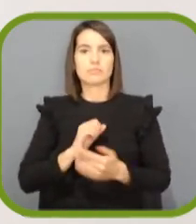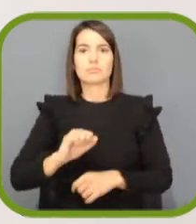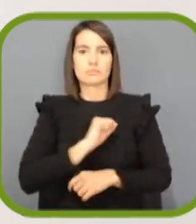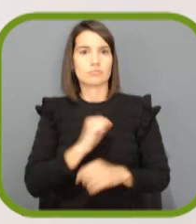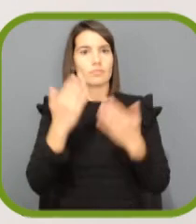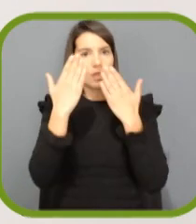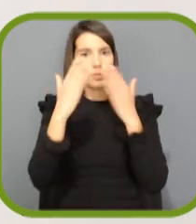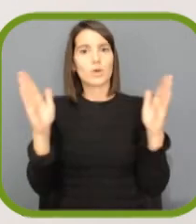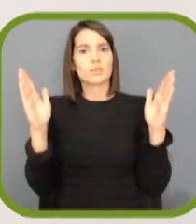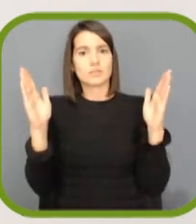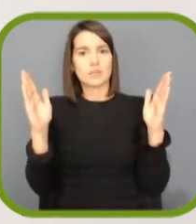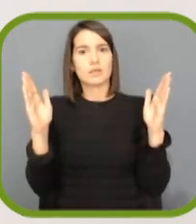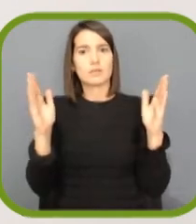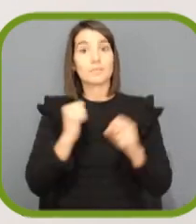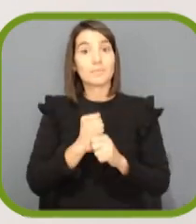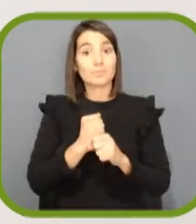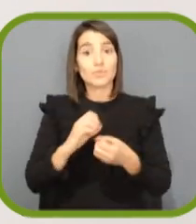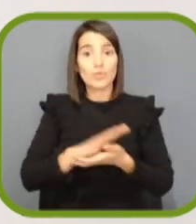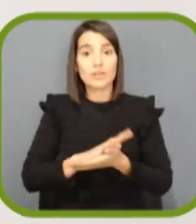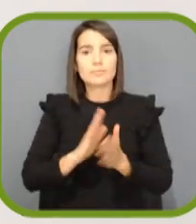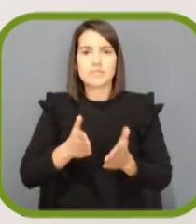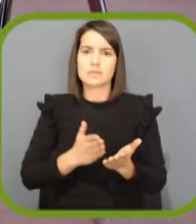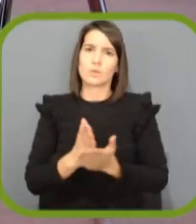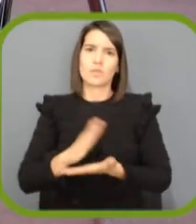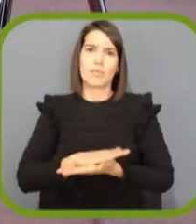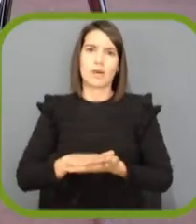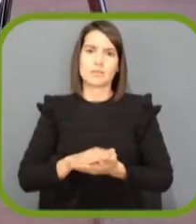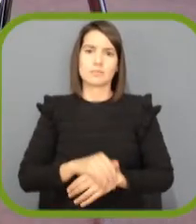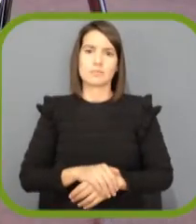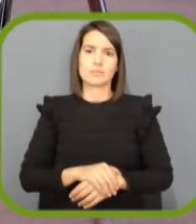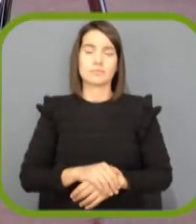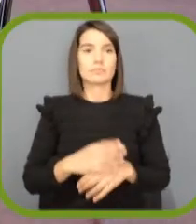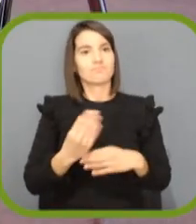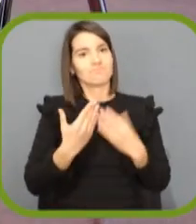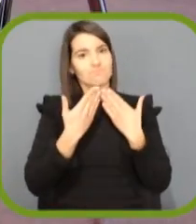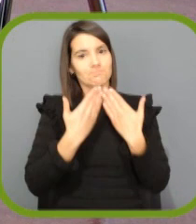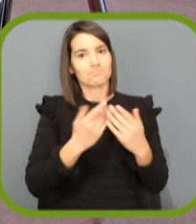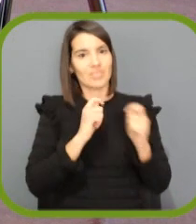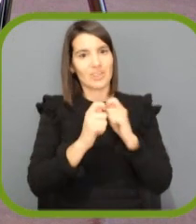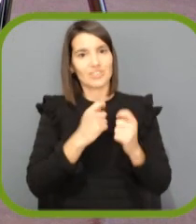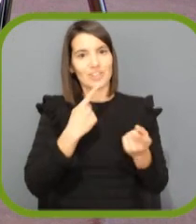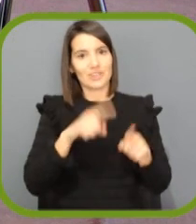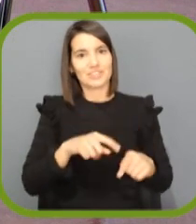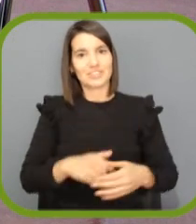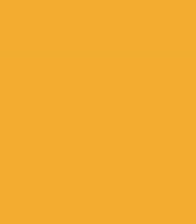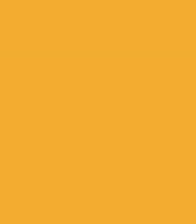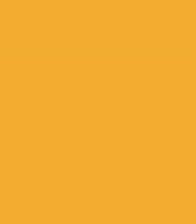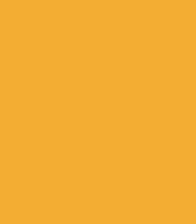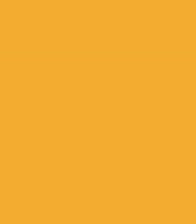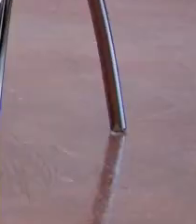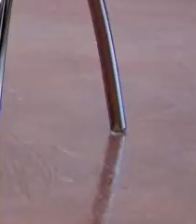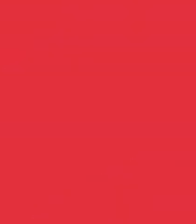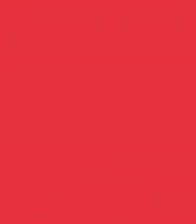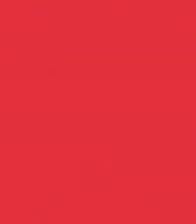nossa democracia e eu acho que o jornalismo tem que continuar a ser esse pilar. Bom, António, muito obrigada por esta entrevista novamente.